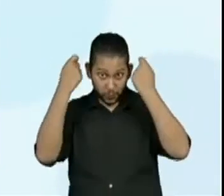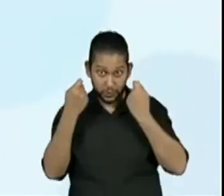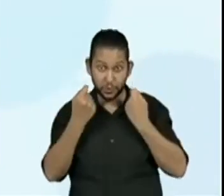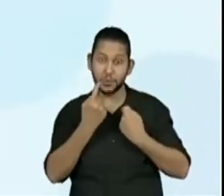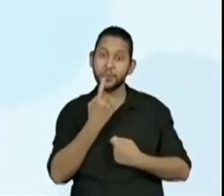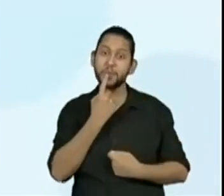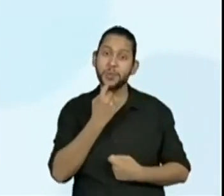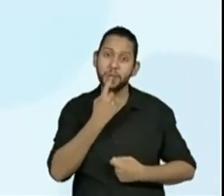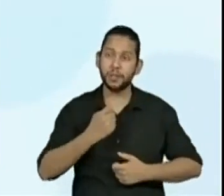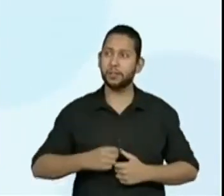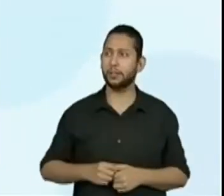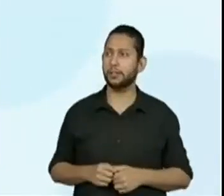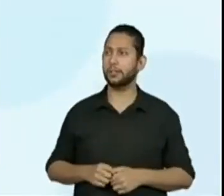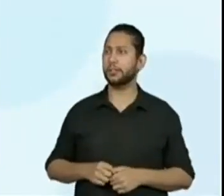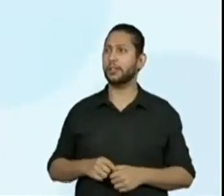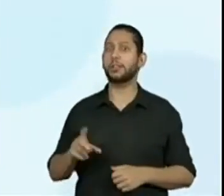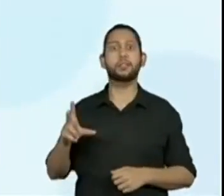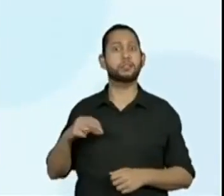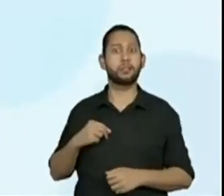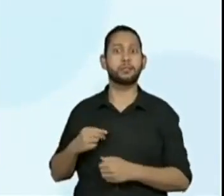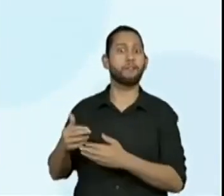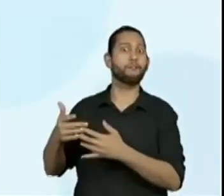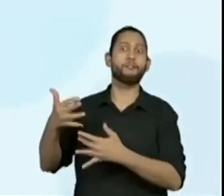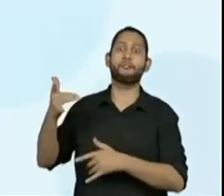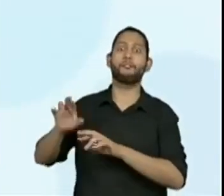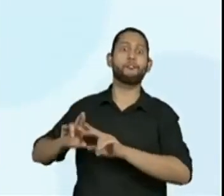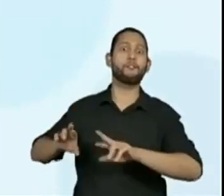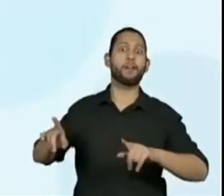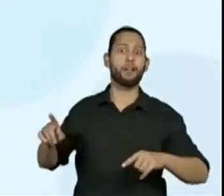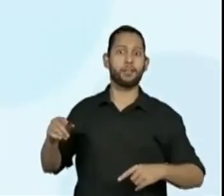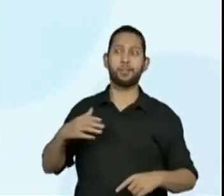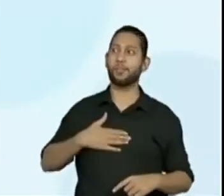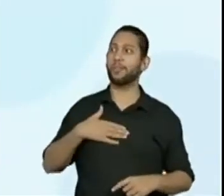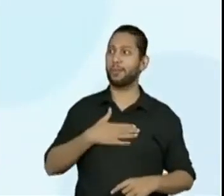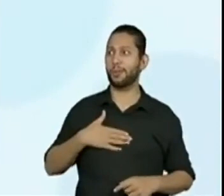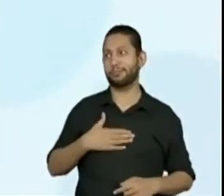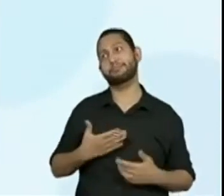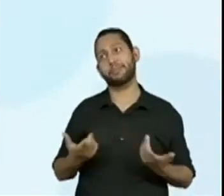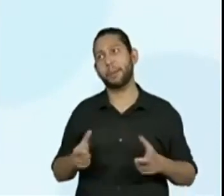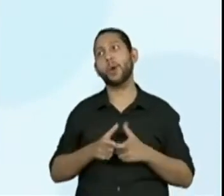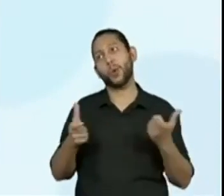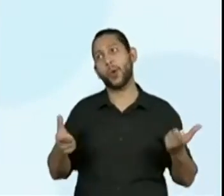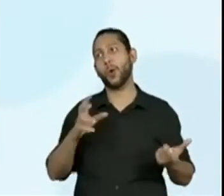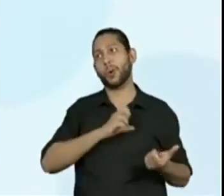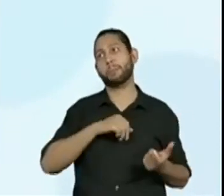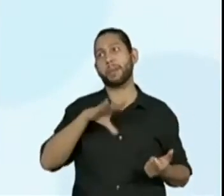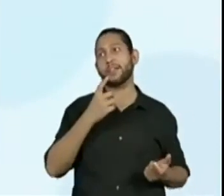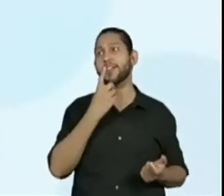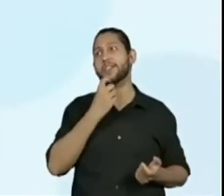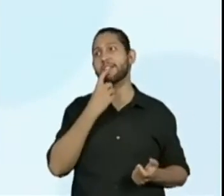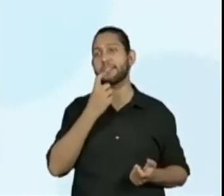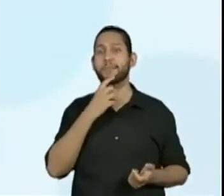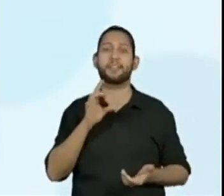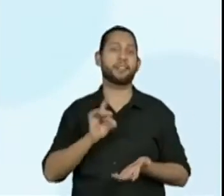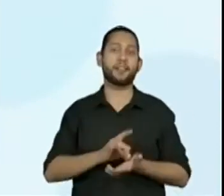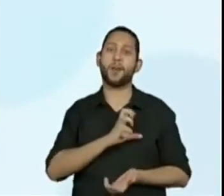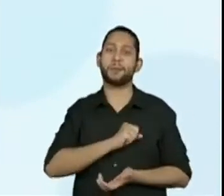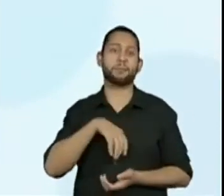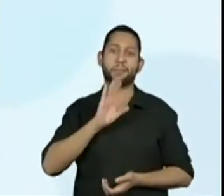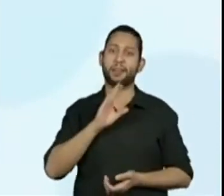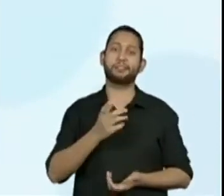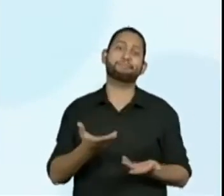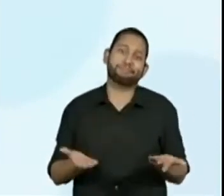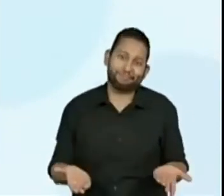Eles continuam mandando qual versão do Chapeuzinho eles mais gostam, mas realmente a versão original é a favorita